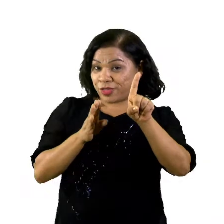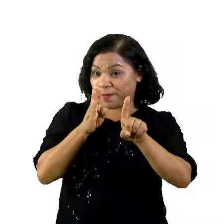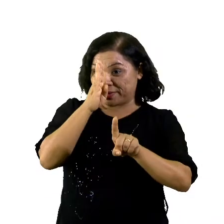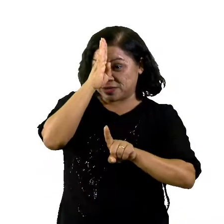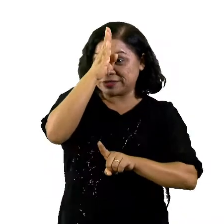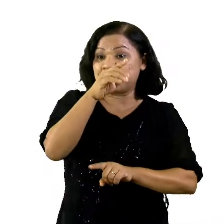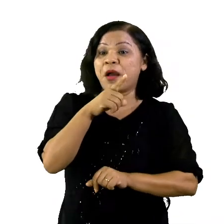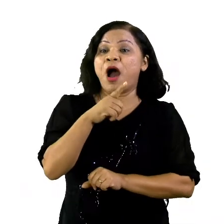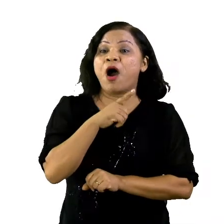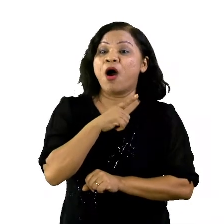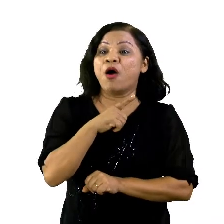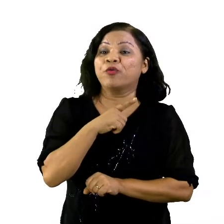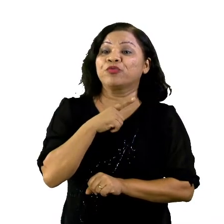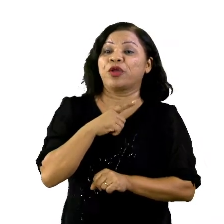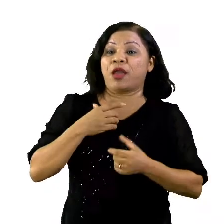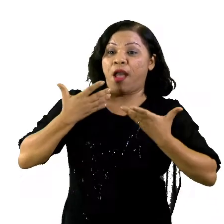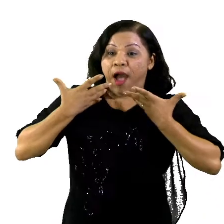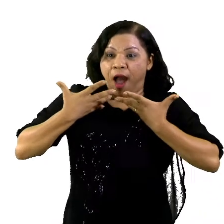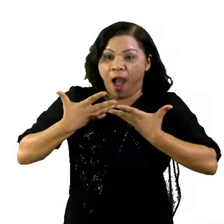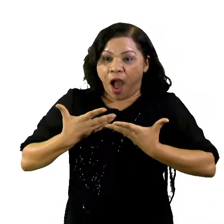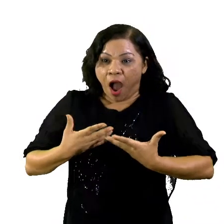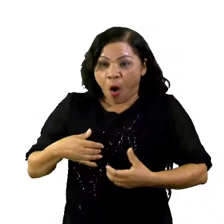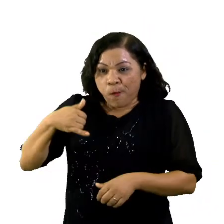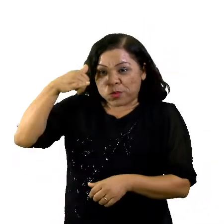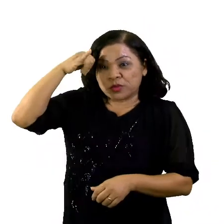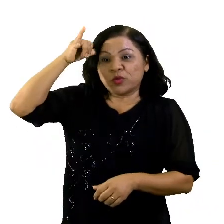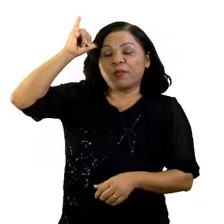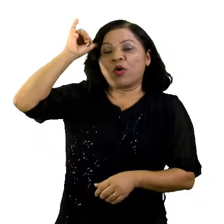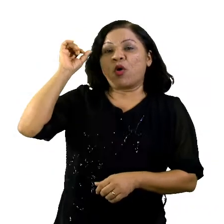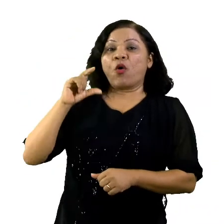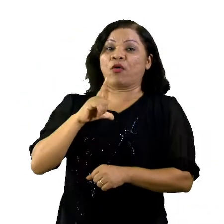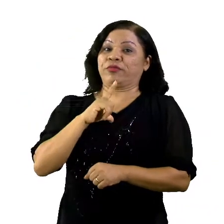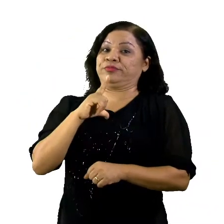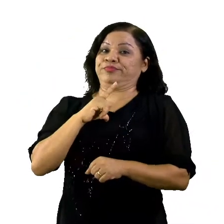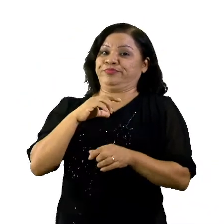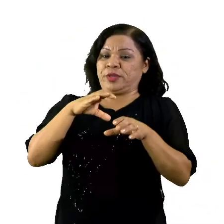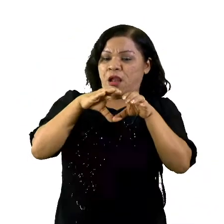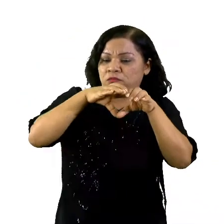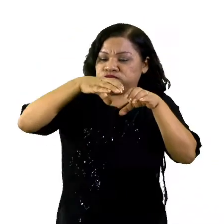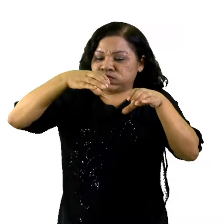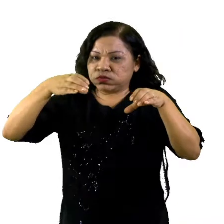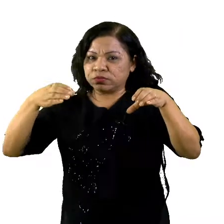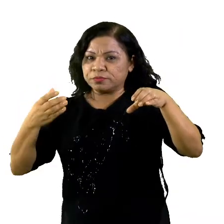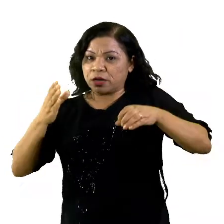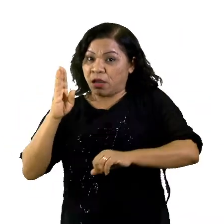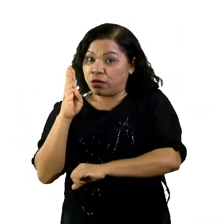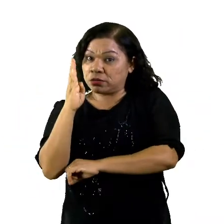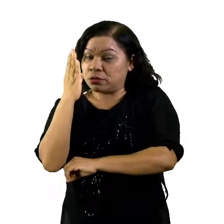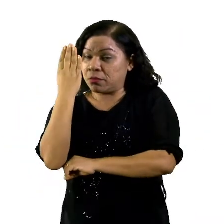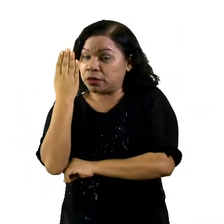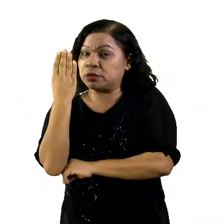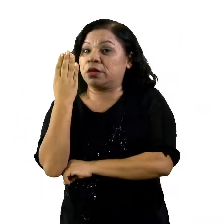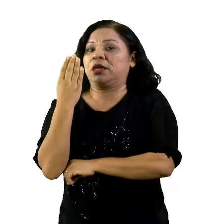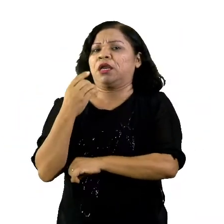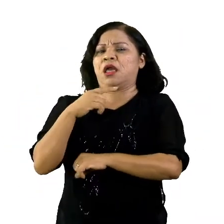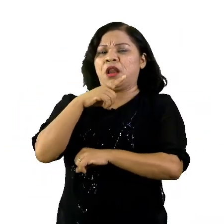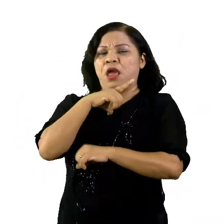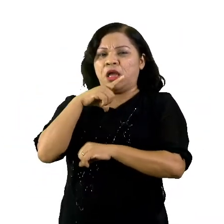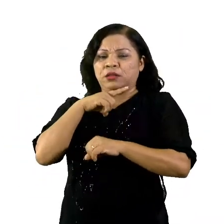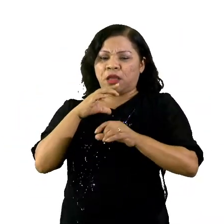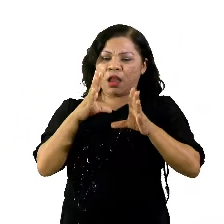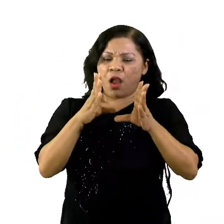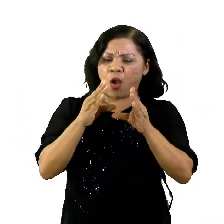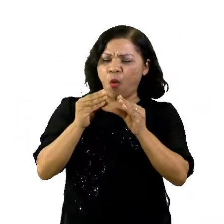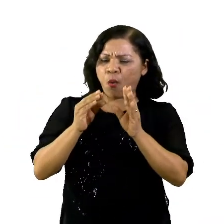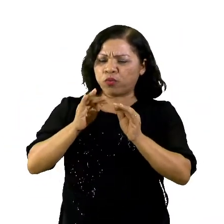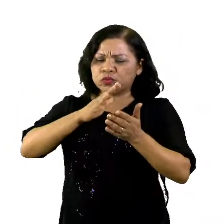boi consiste numa armação de madeira em forma de touro, coberta de um veludo